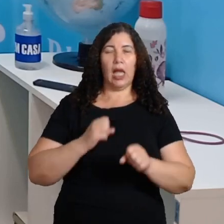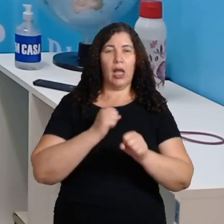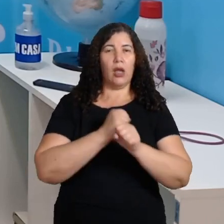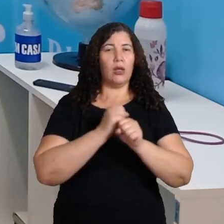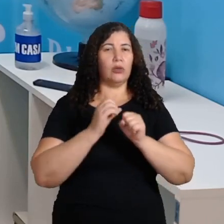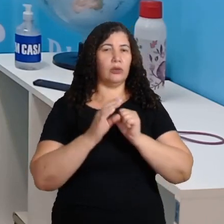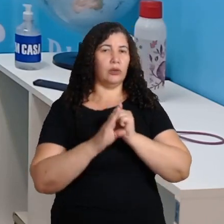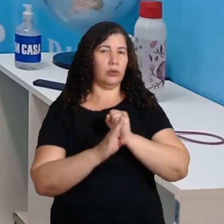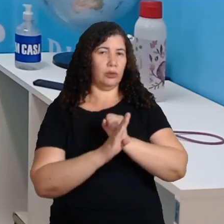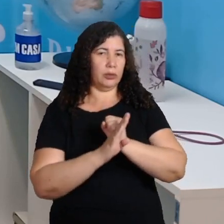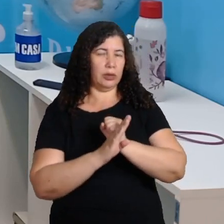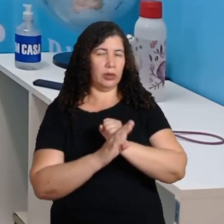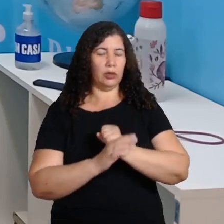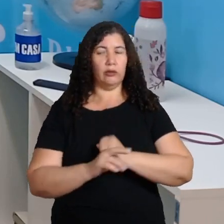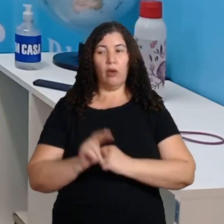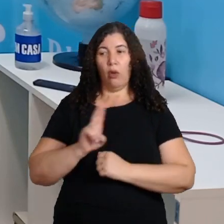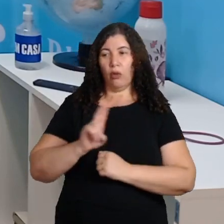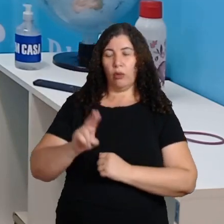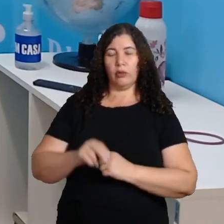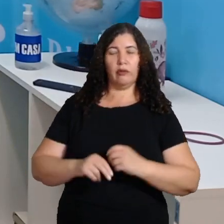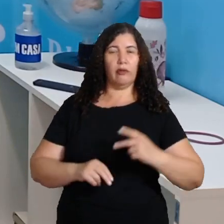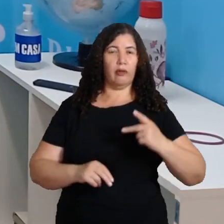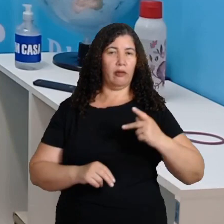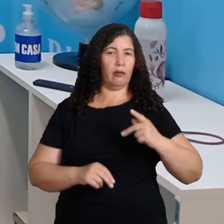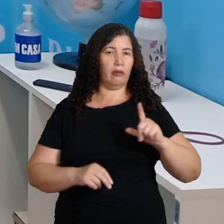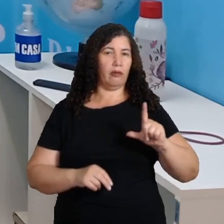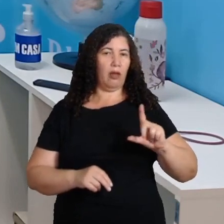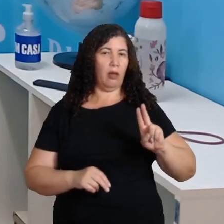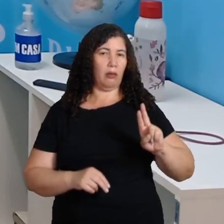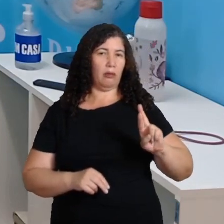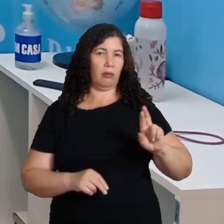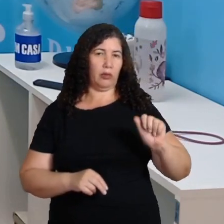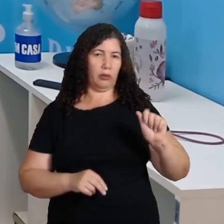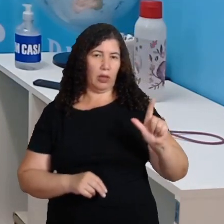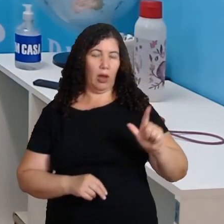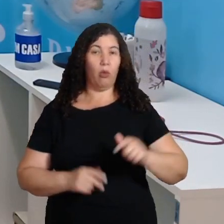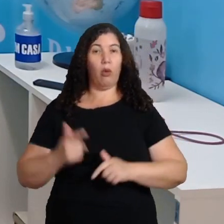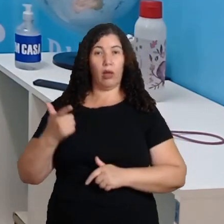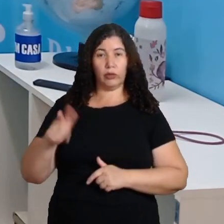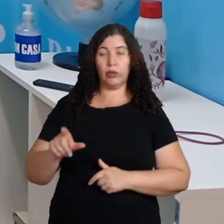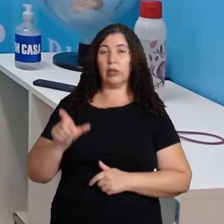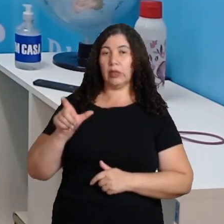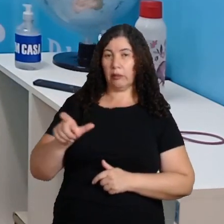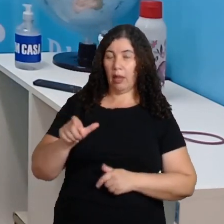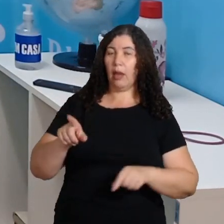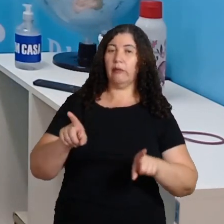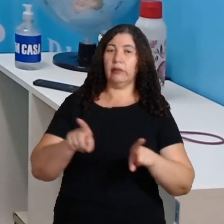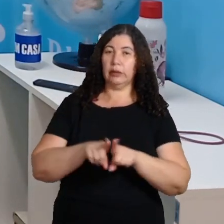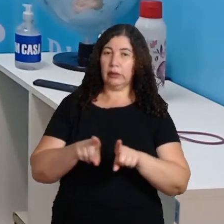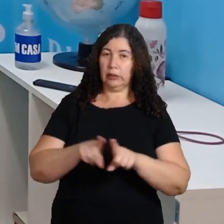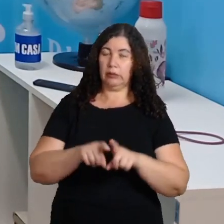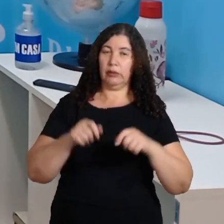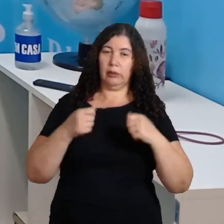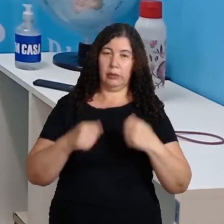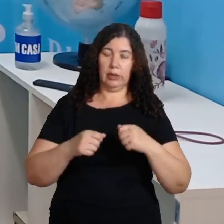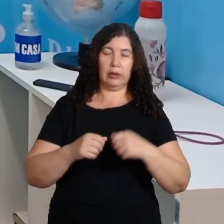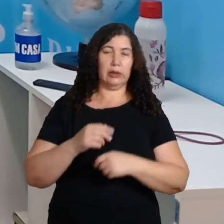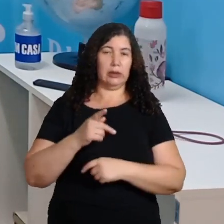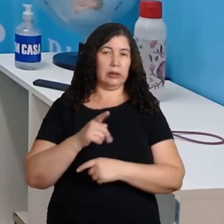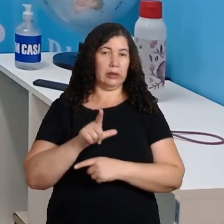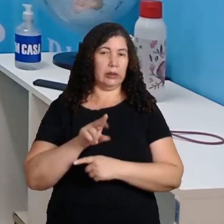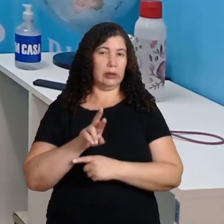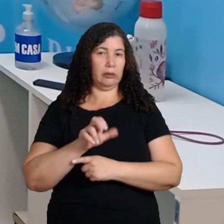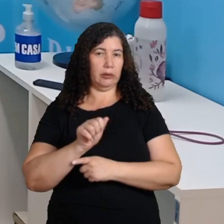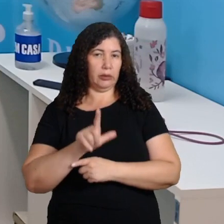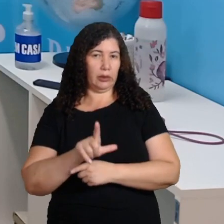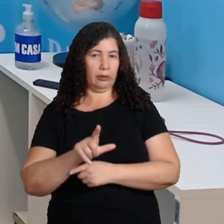substantivo, se o nome estiver no plural, os outros nomes que estão em torno dele também ficam